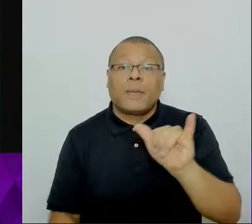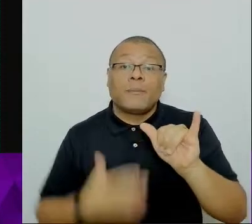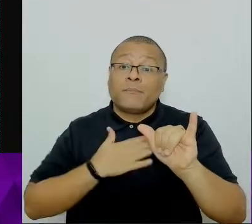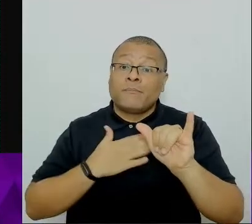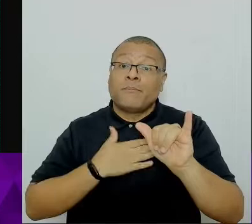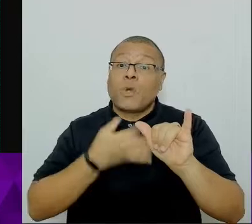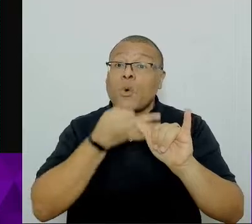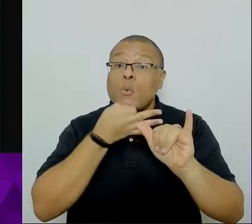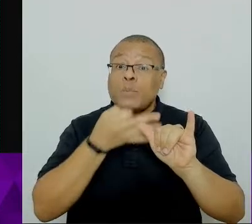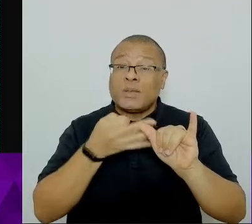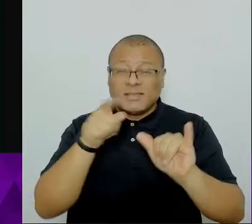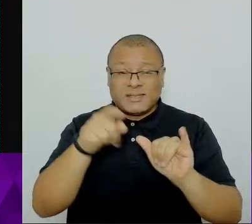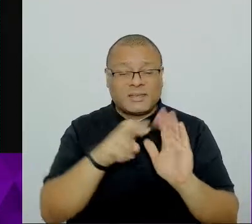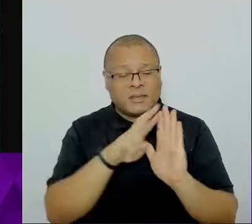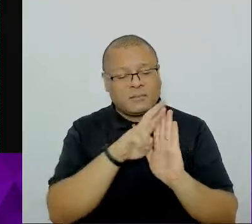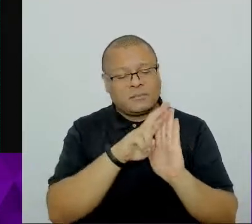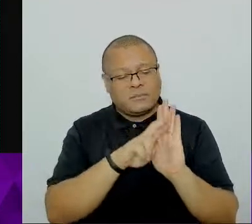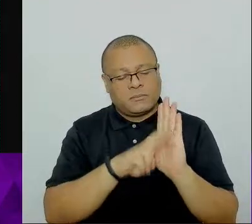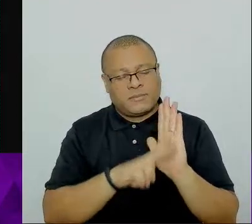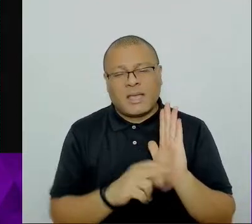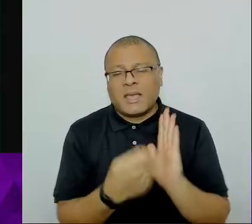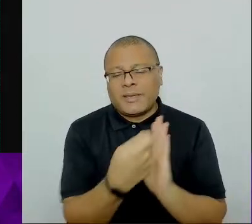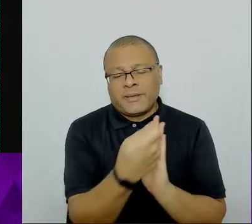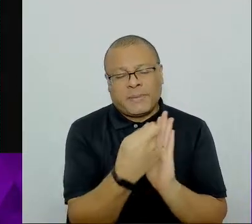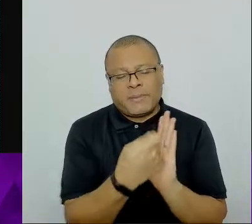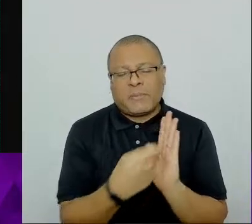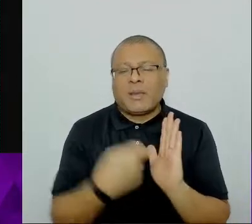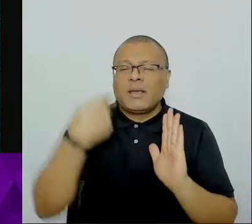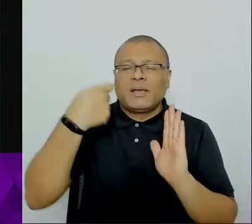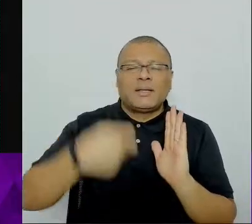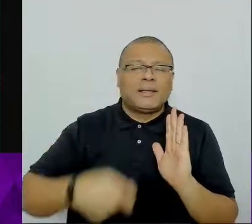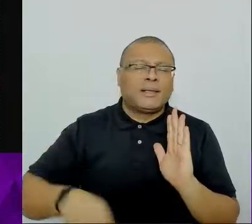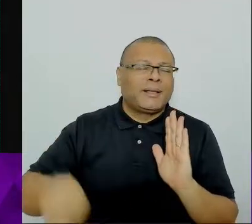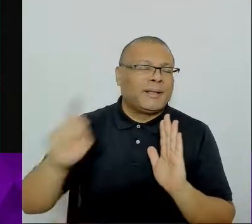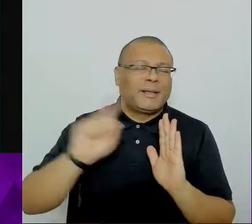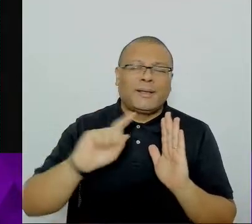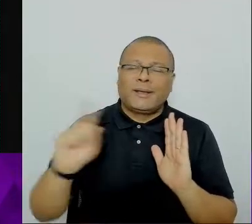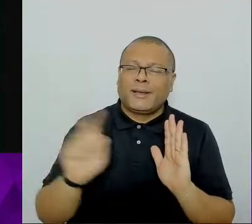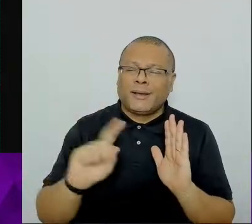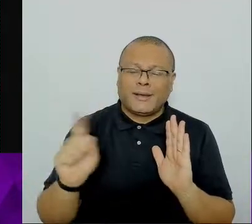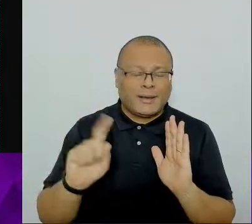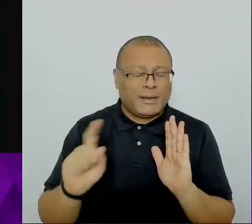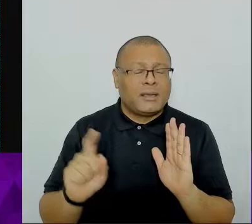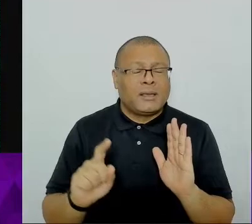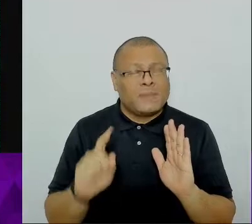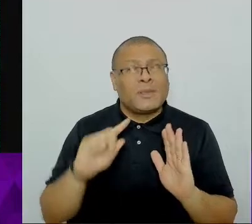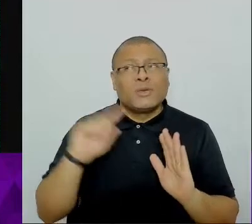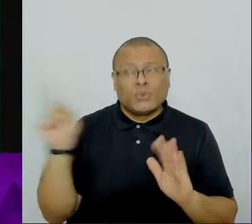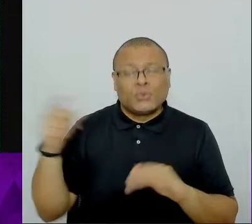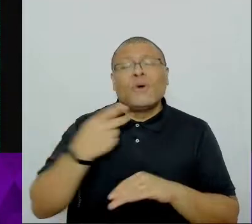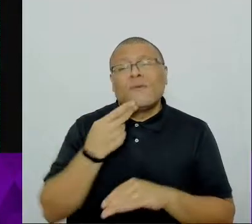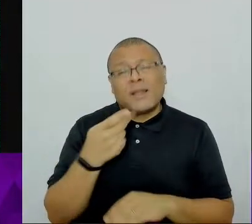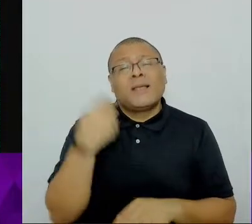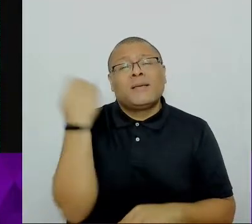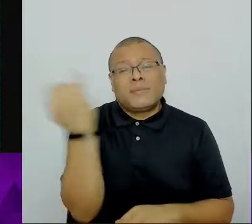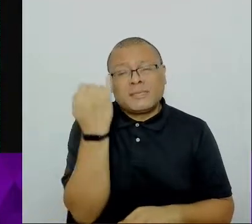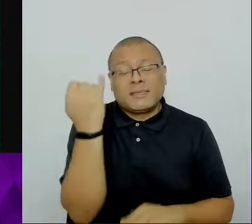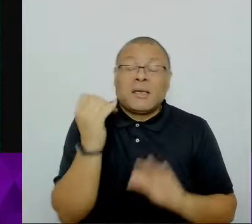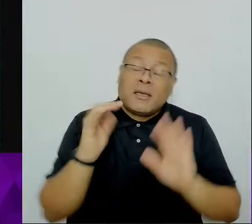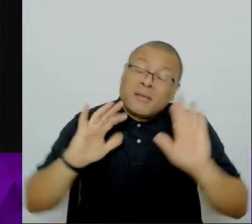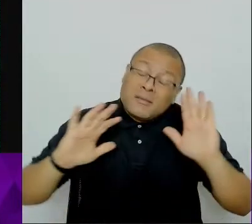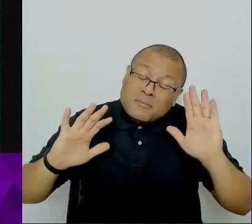tem uma boa documentação, não é necessário que você implemente HOAS, apesar de ser muito fortemente sugerido. Só que depende